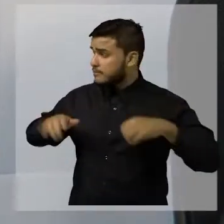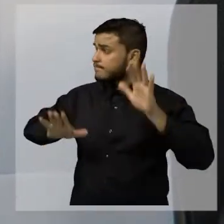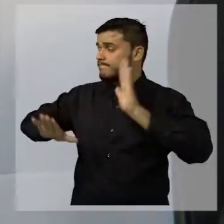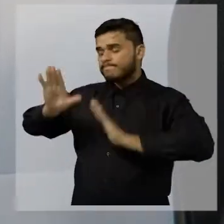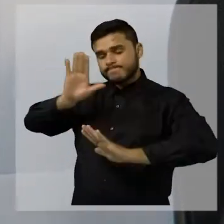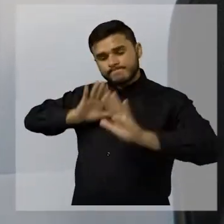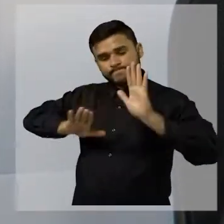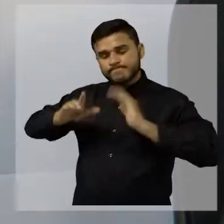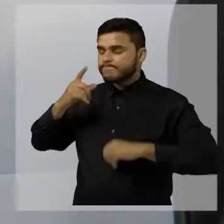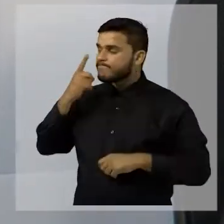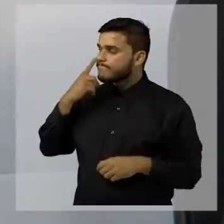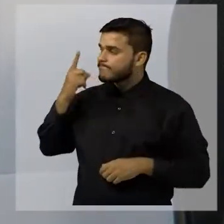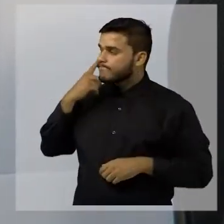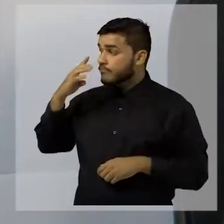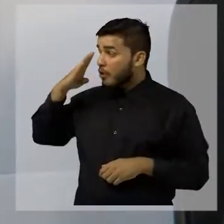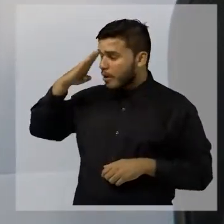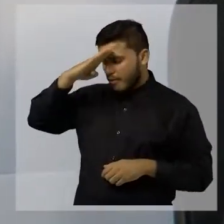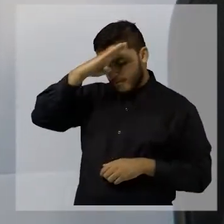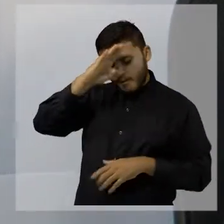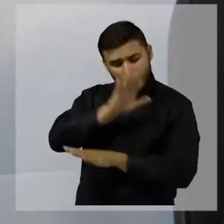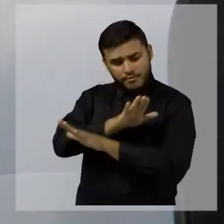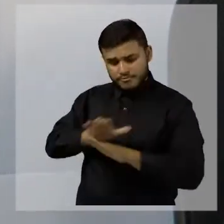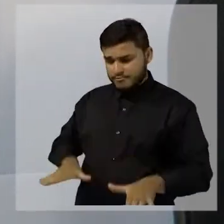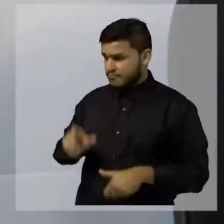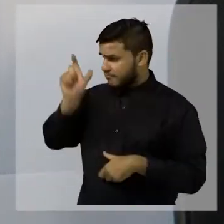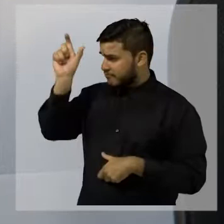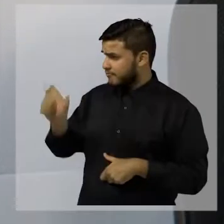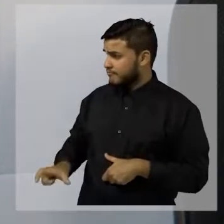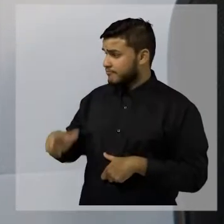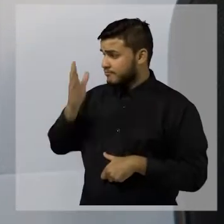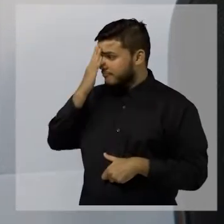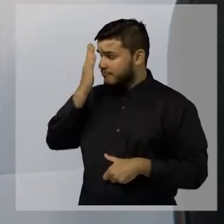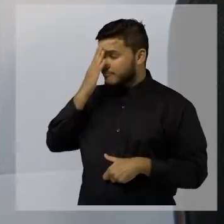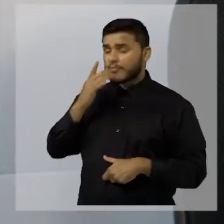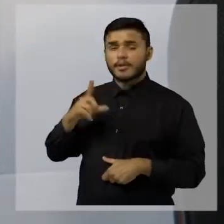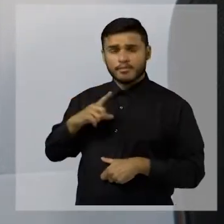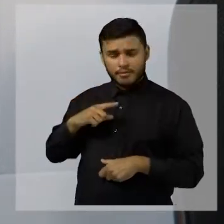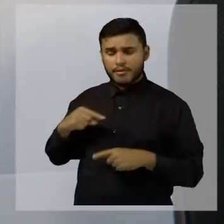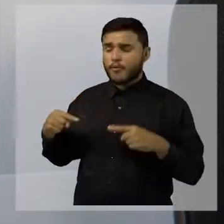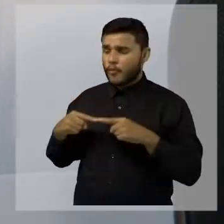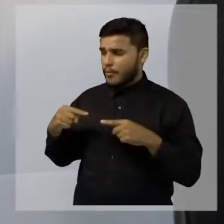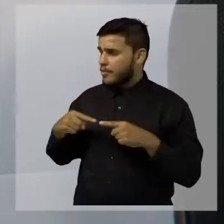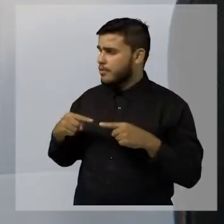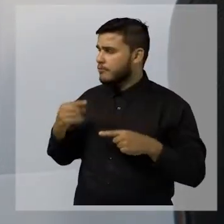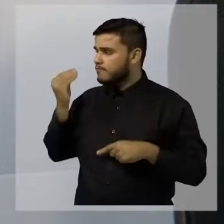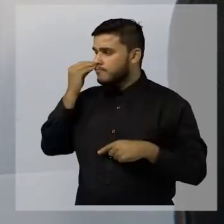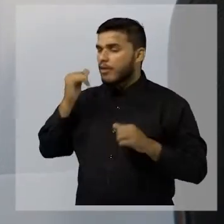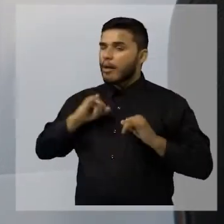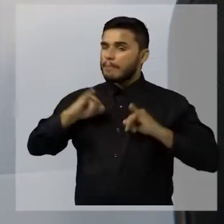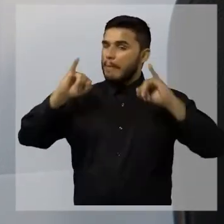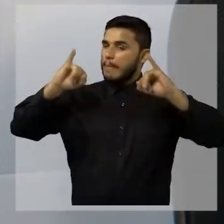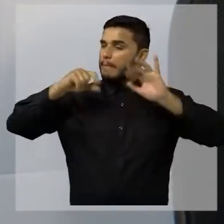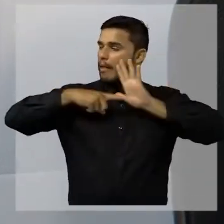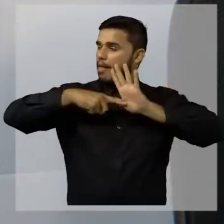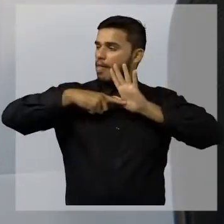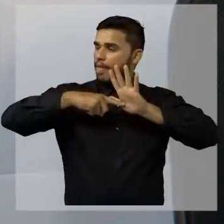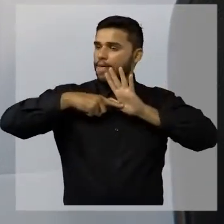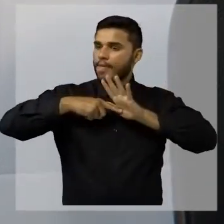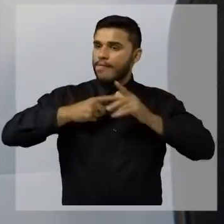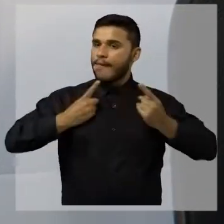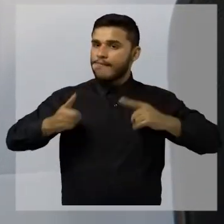cuidado, que o estilo Jair Messias Bolsonaro, às vezes, tem essa característica de criar muita fumaça.